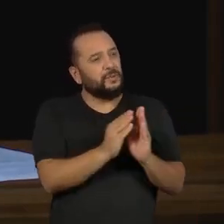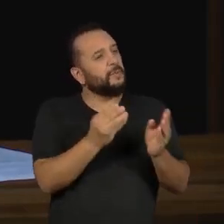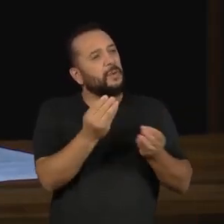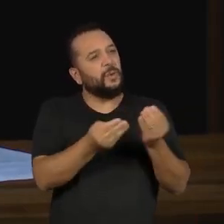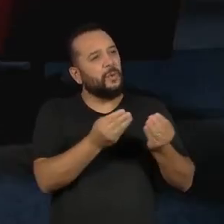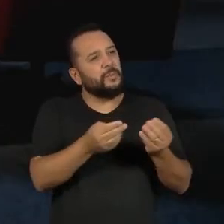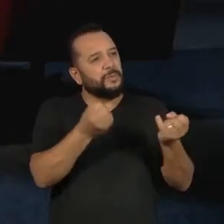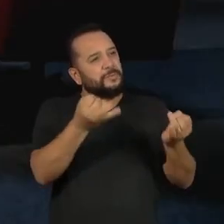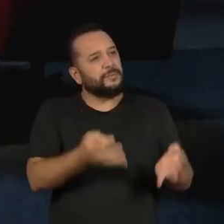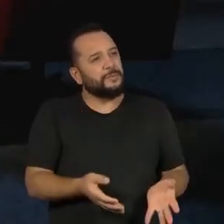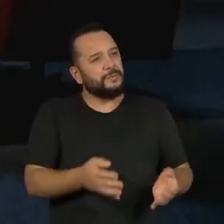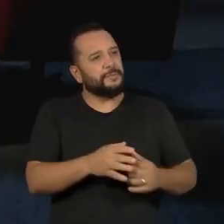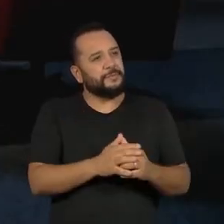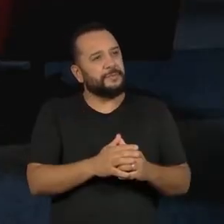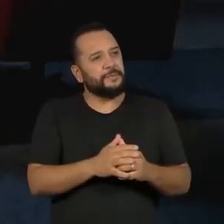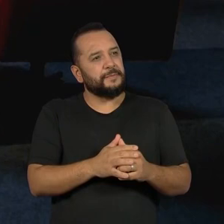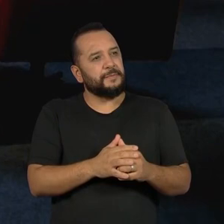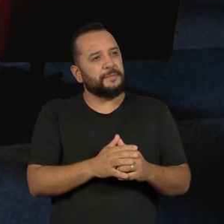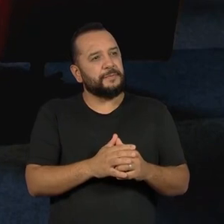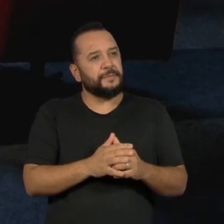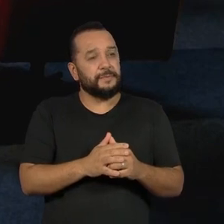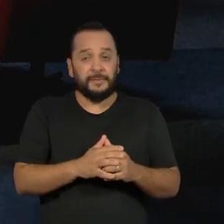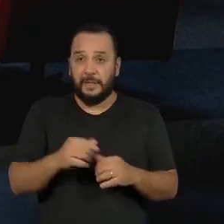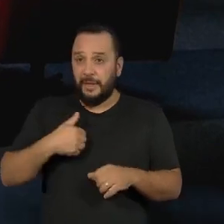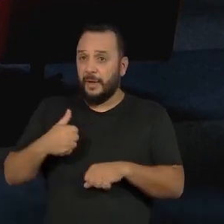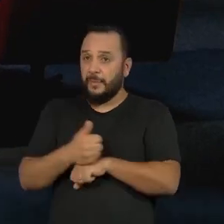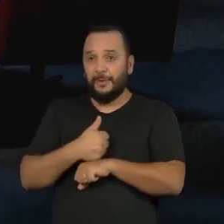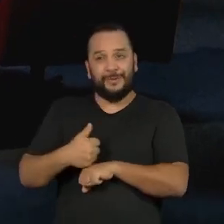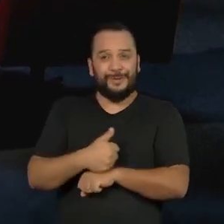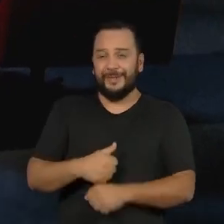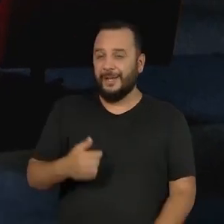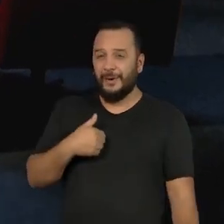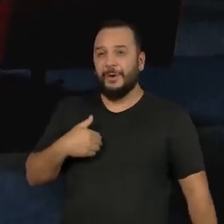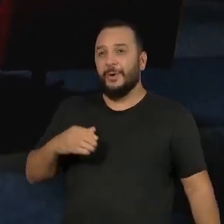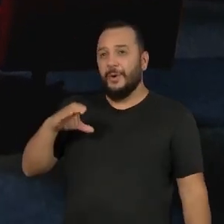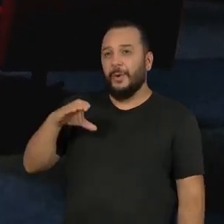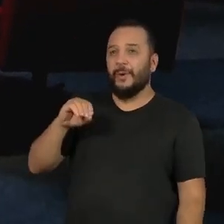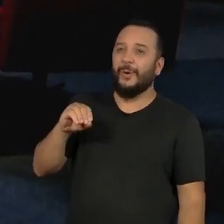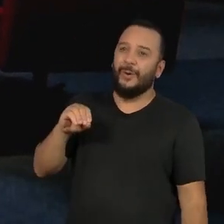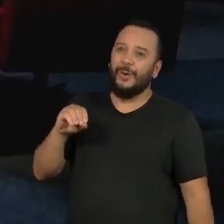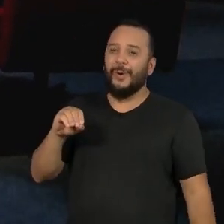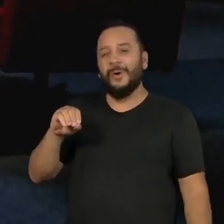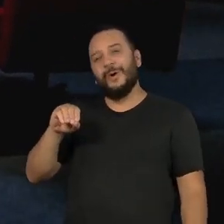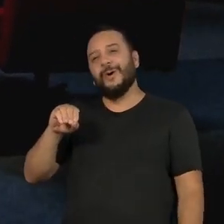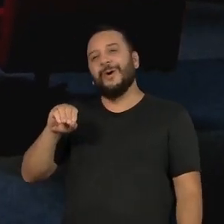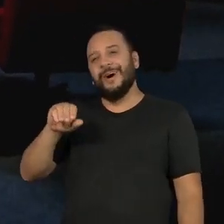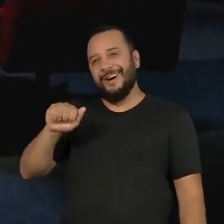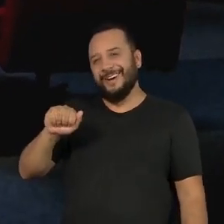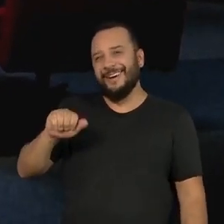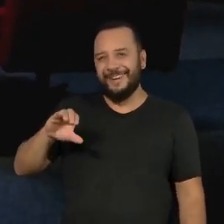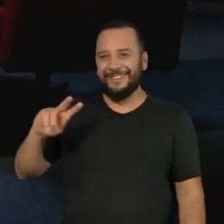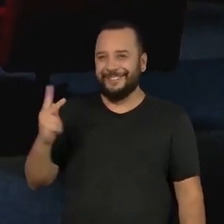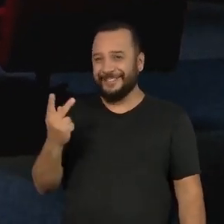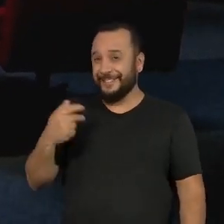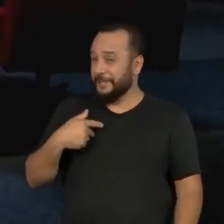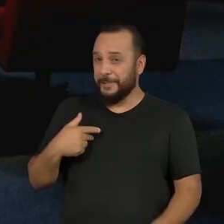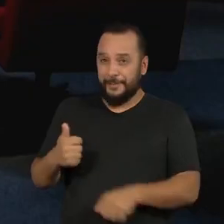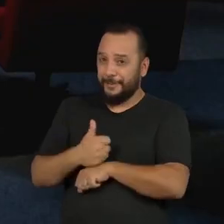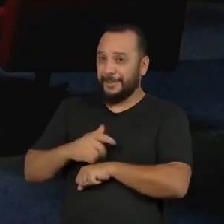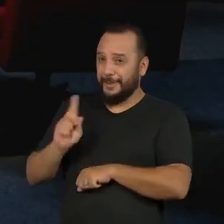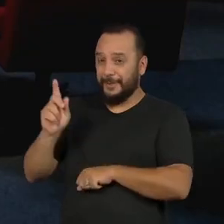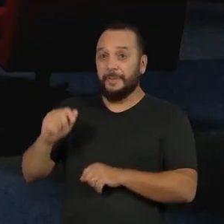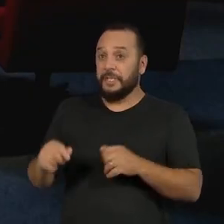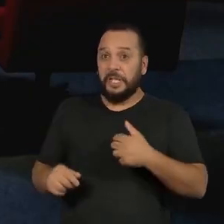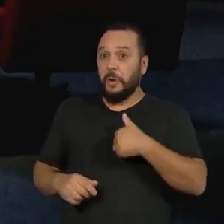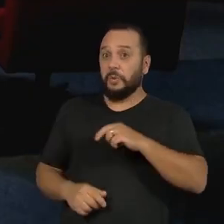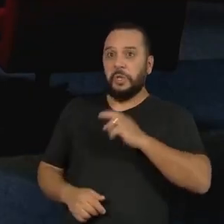funciona ao eh eu não sou especialista Coach não sou uma especialista Coach e inclusive os especialistas Coach agora estão se dizendo